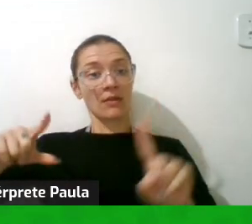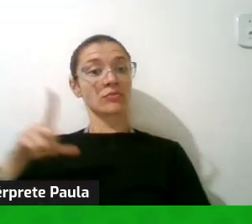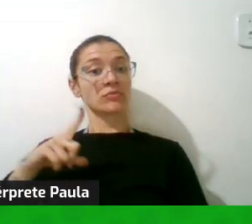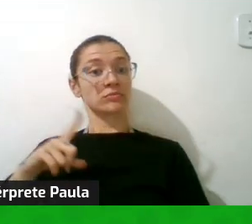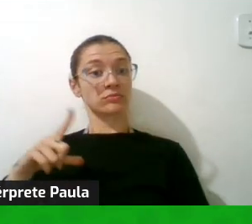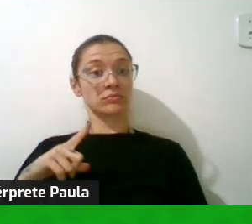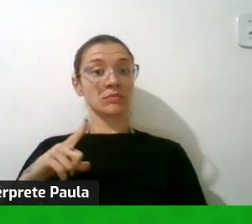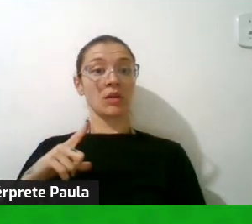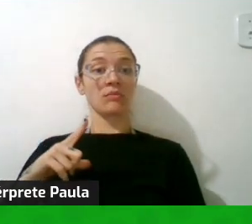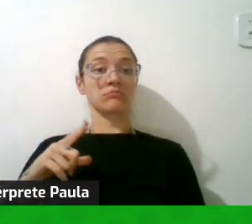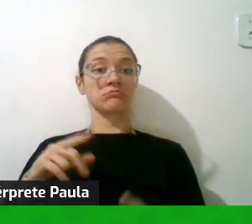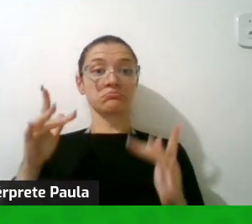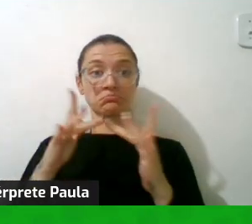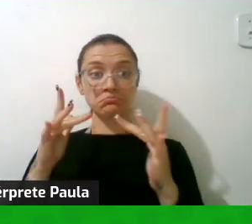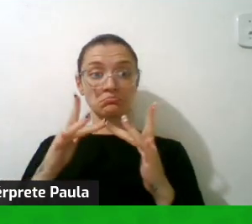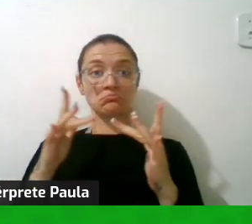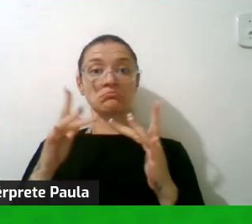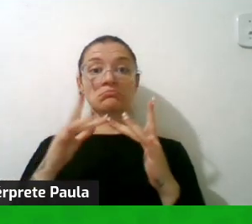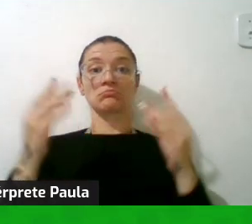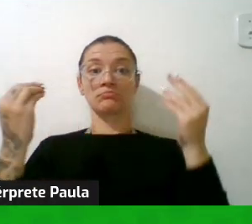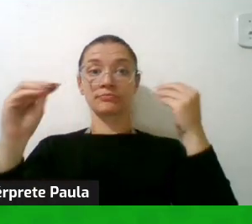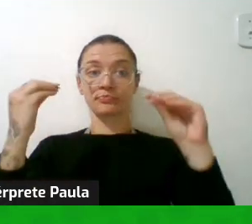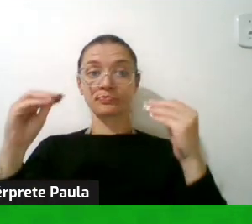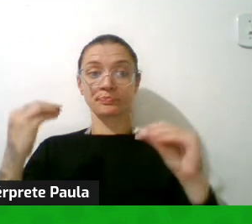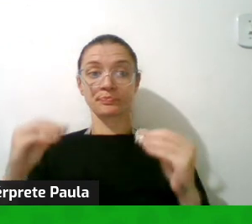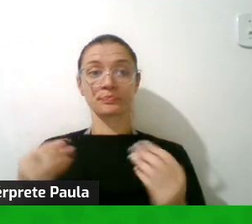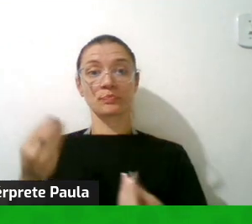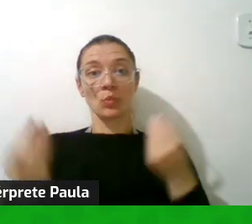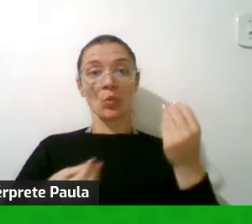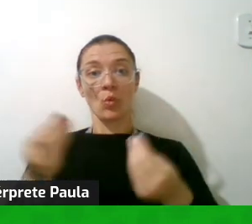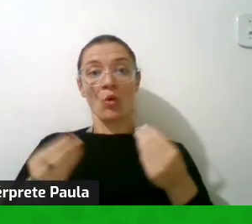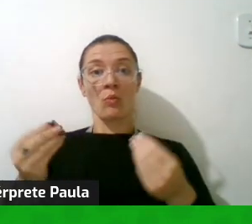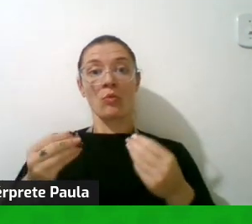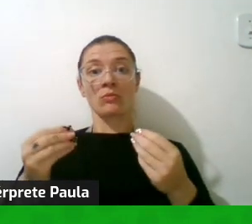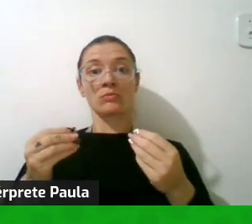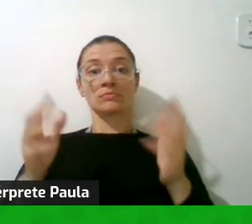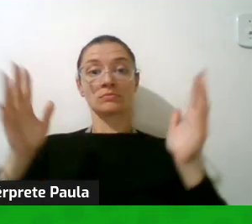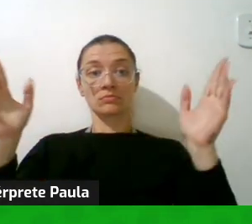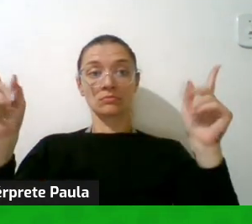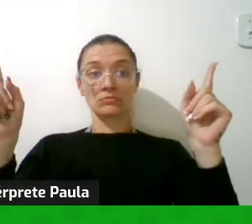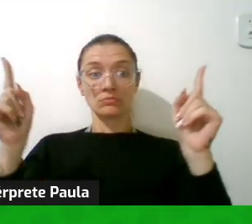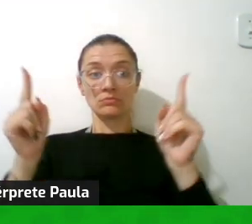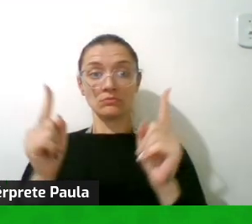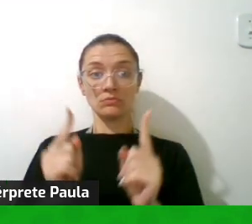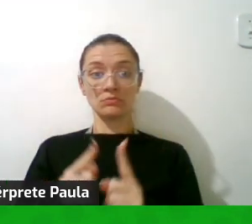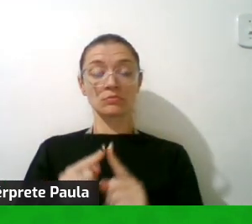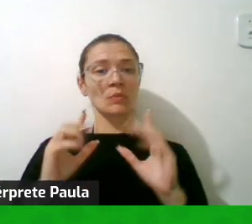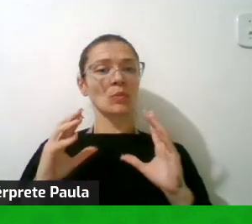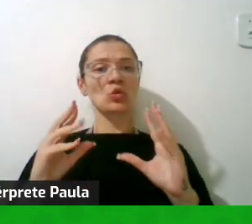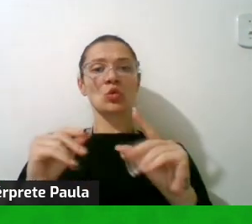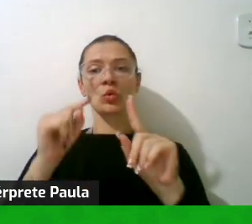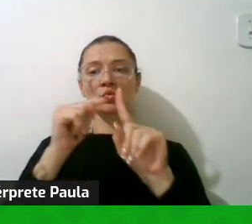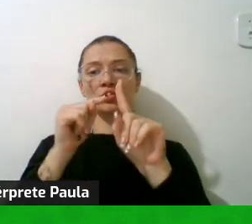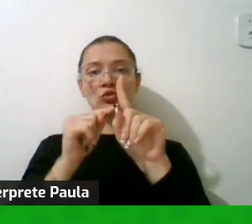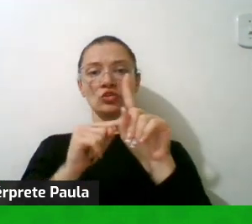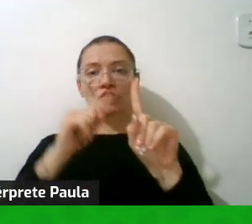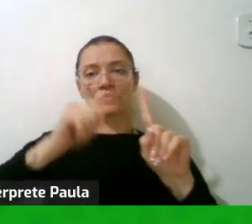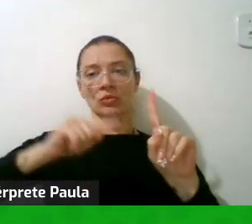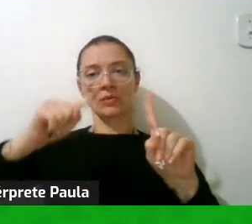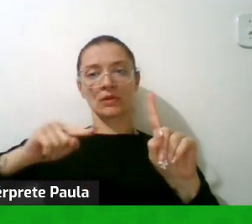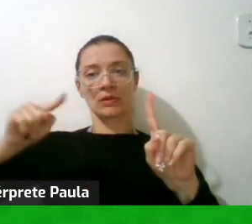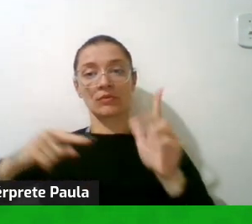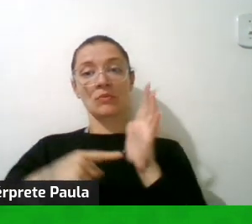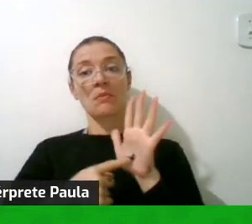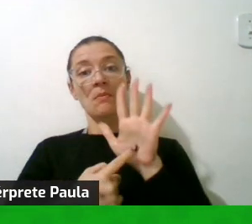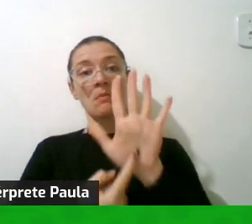vai caminhando ali, para você analisar como que está teu funil. E aqui tem todos os gráficos. E ele também mostra para você, ó, quando você coloca